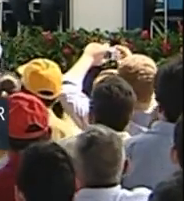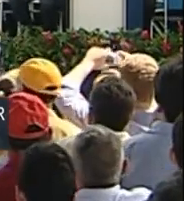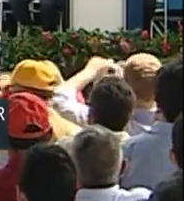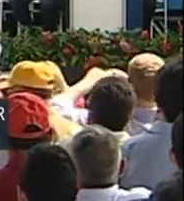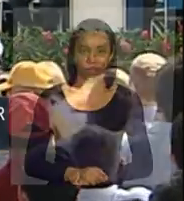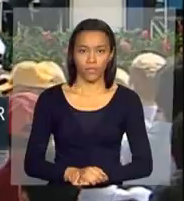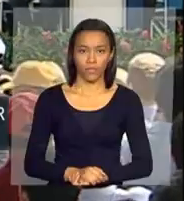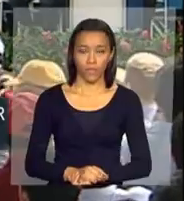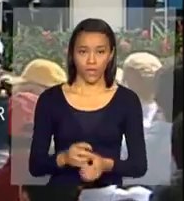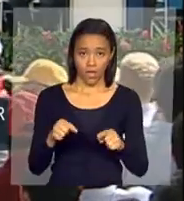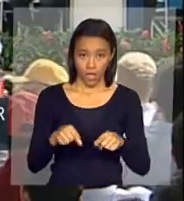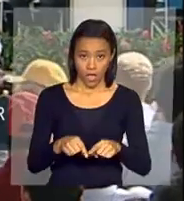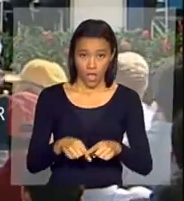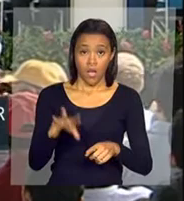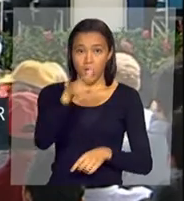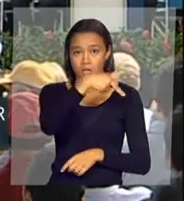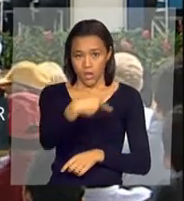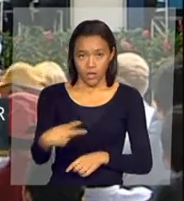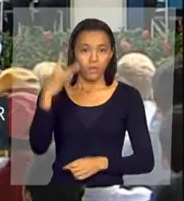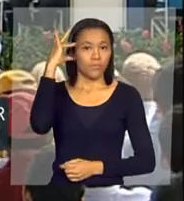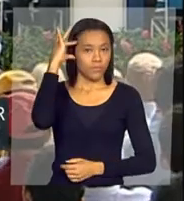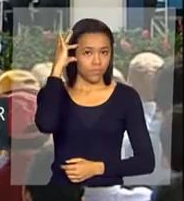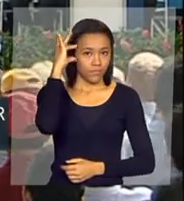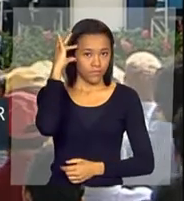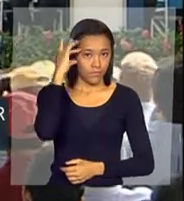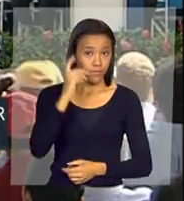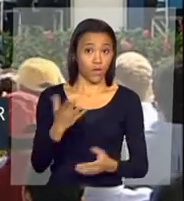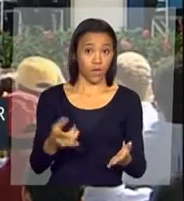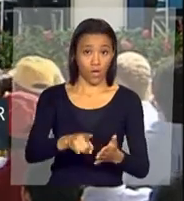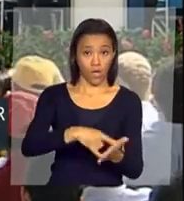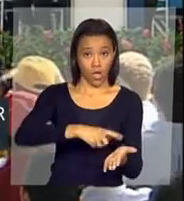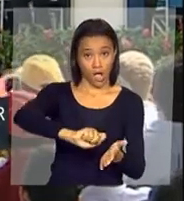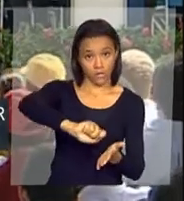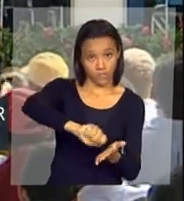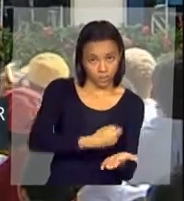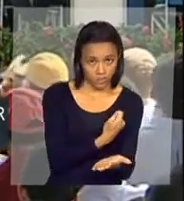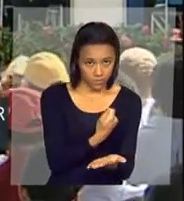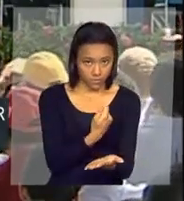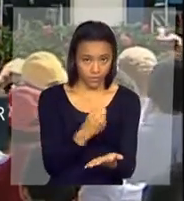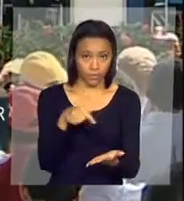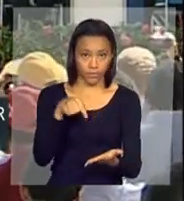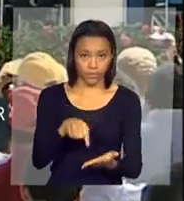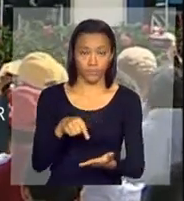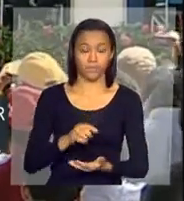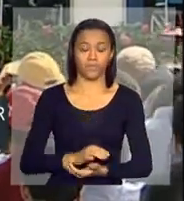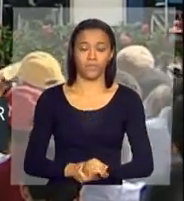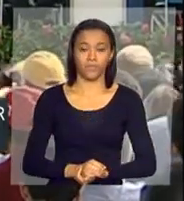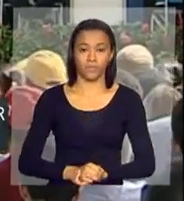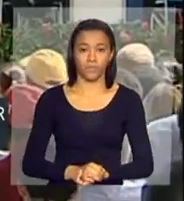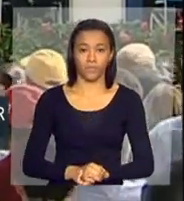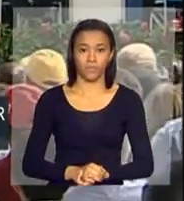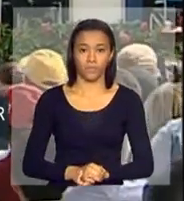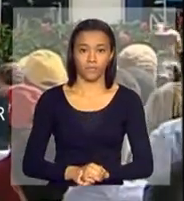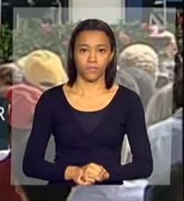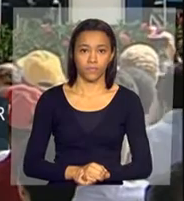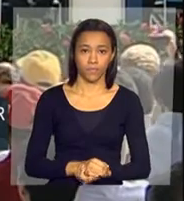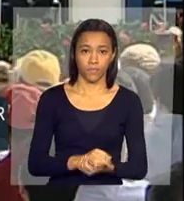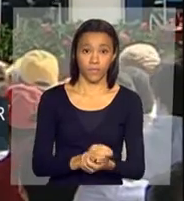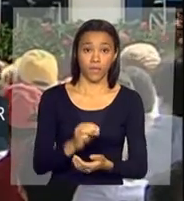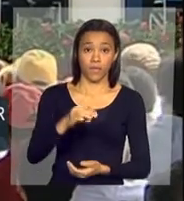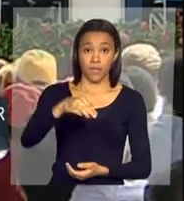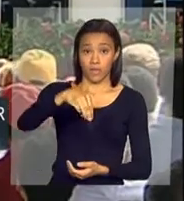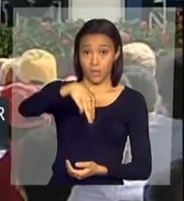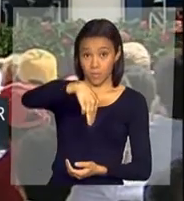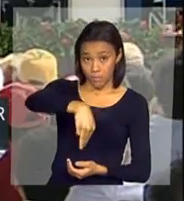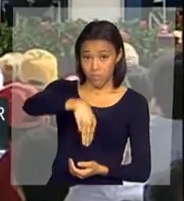Neste instante, a senhora Presidenta da República assina os seguintes documentos. Medida provisória